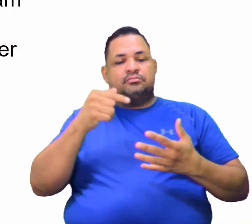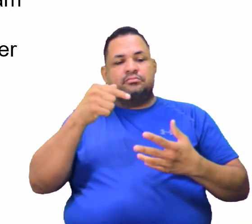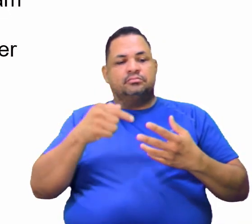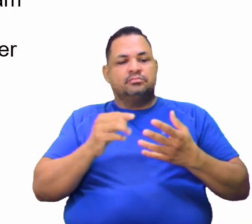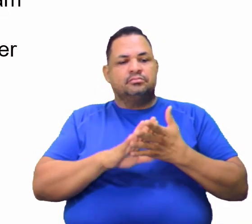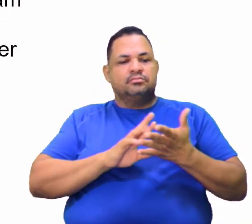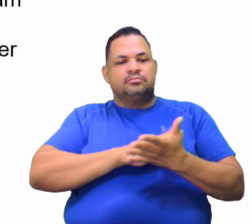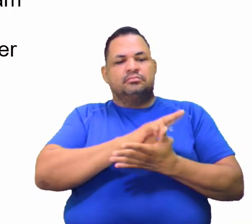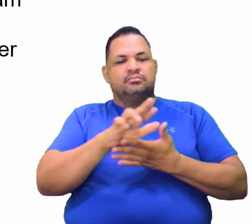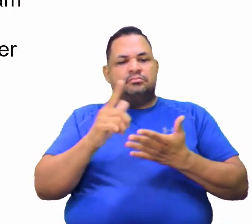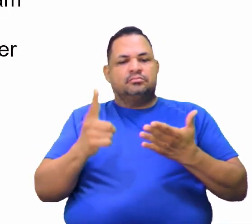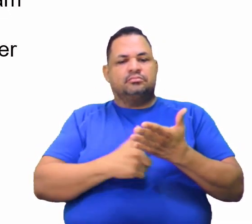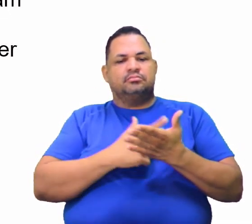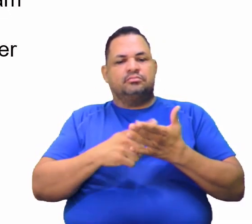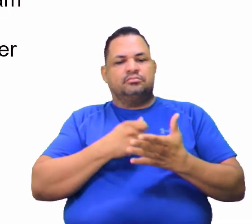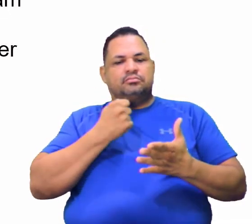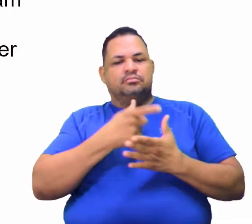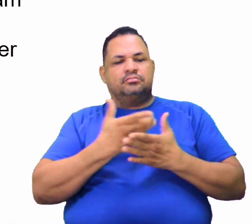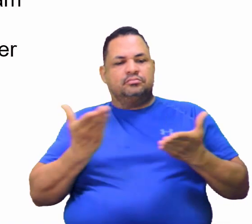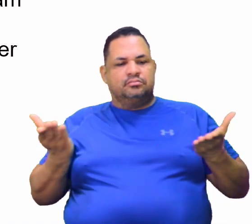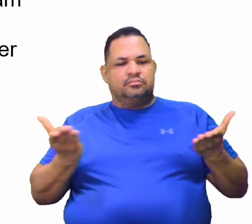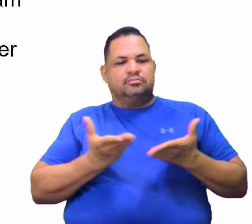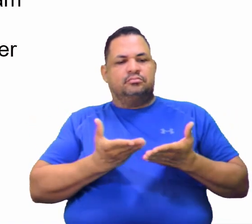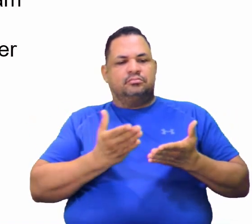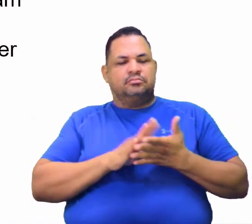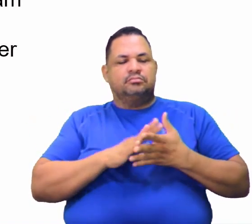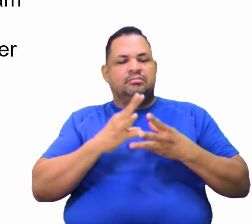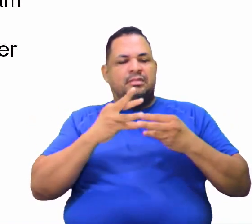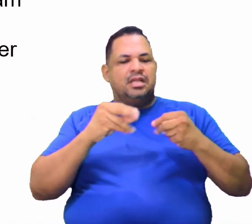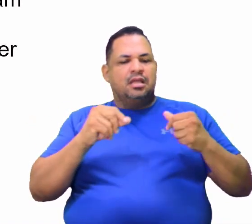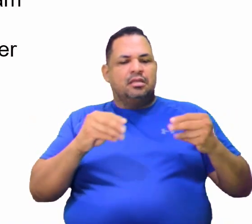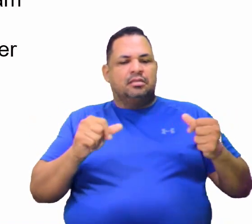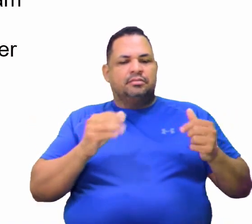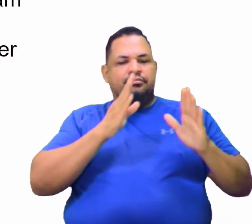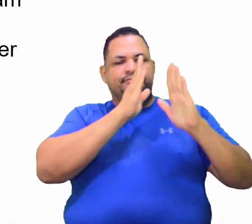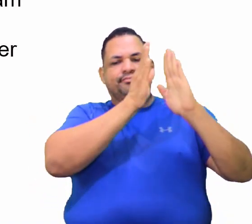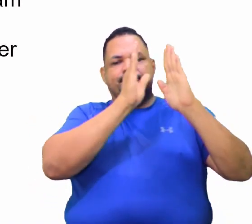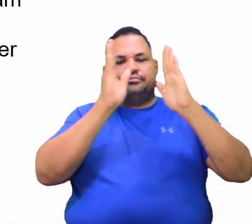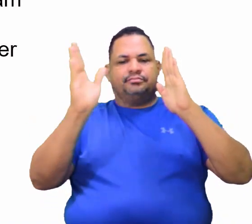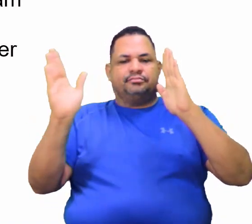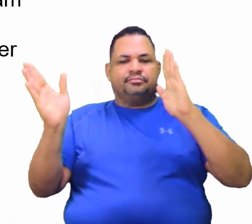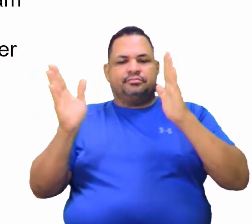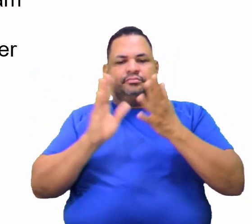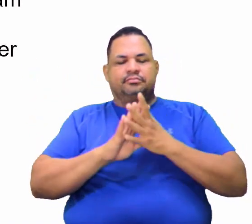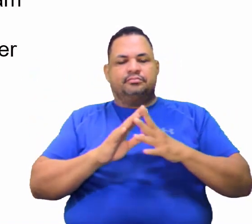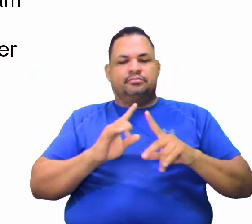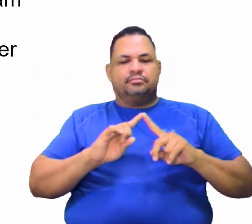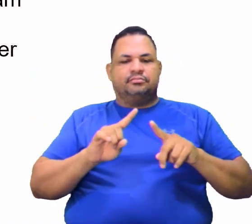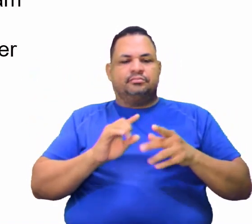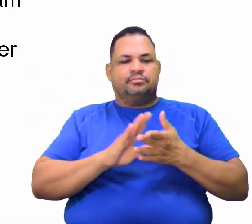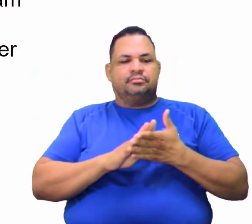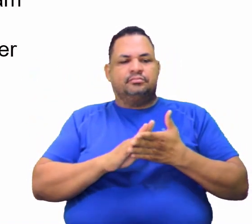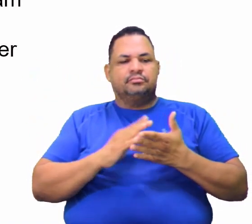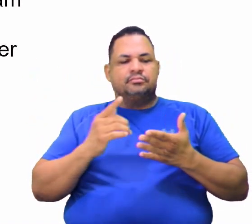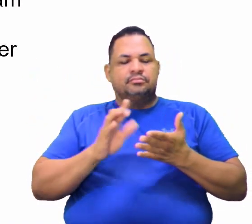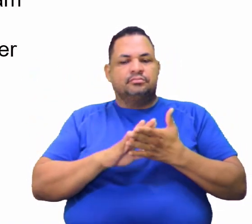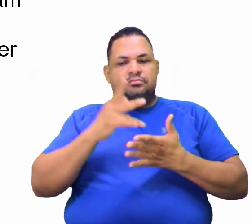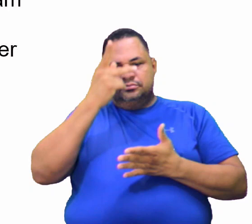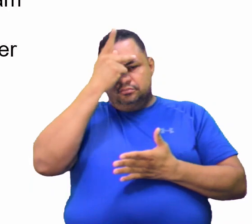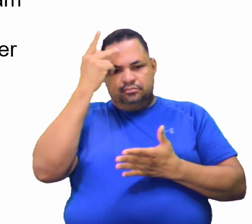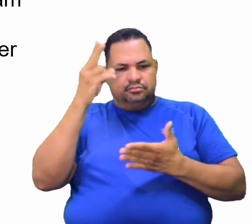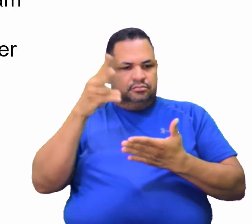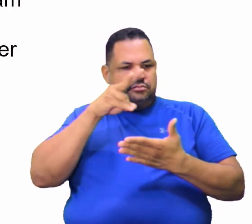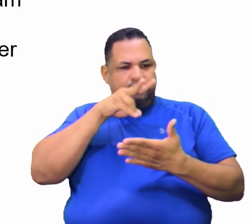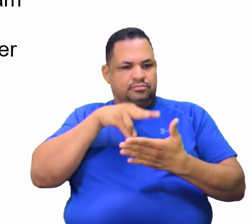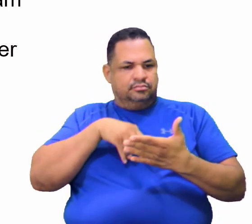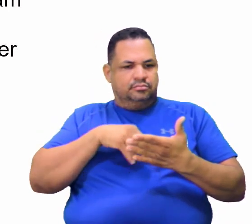Diversos livros foram comprados e hoje estão se estragando nas prateleiras. Se não fossem os leitores,